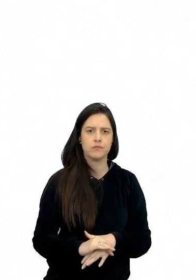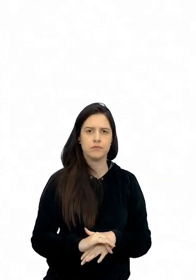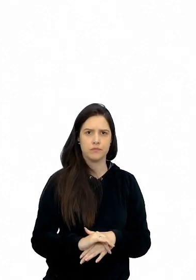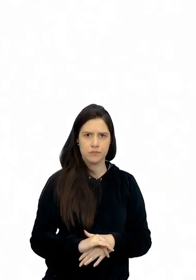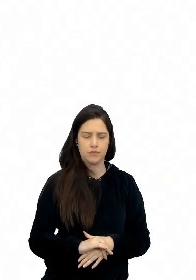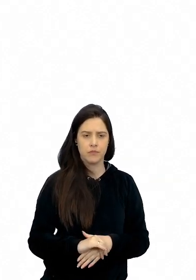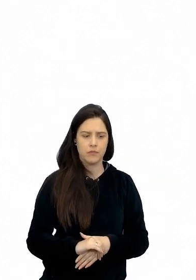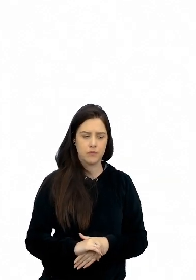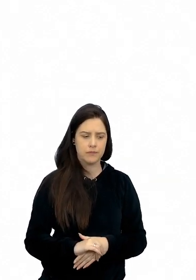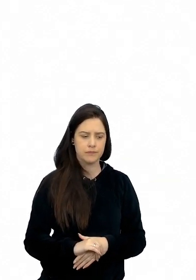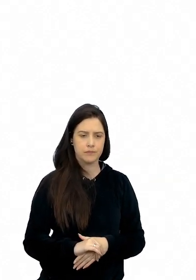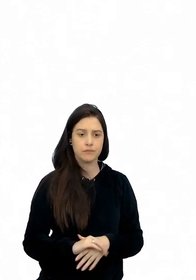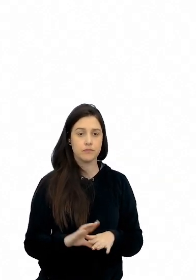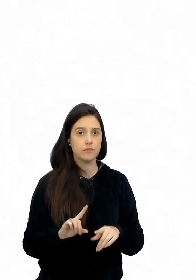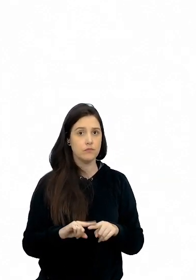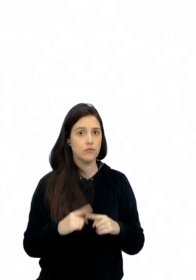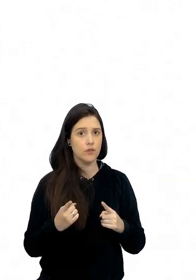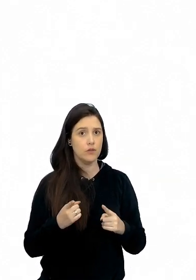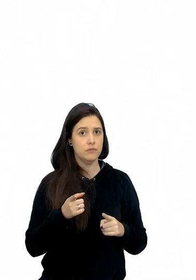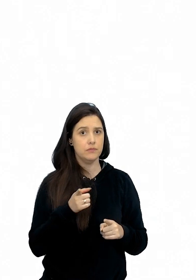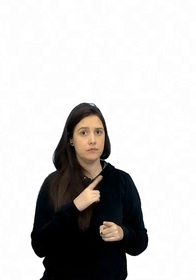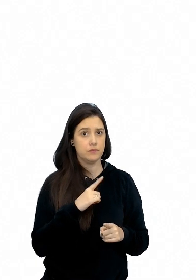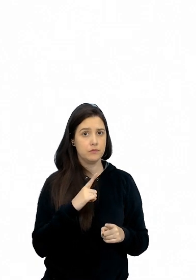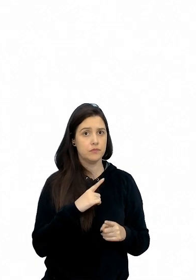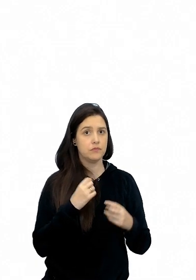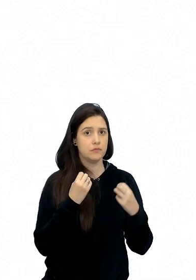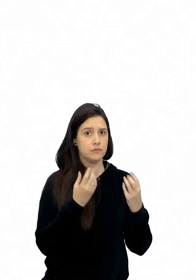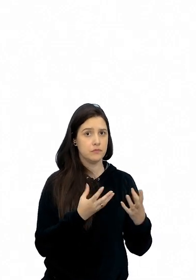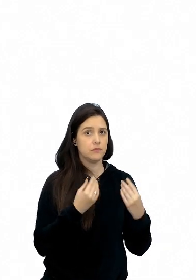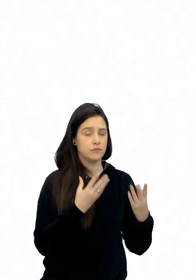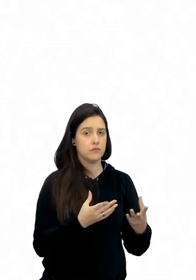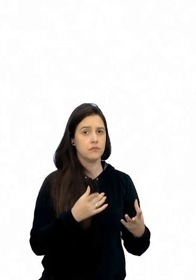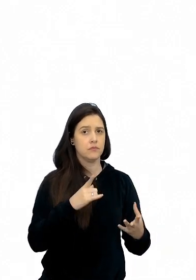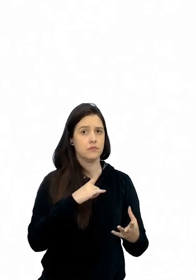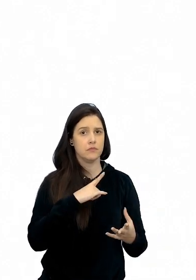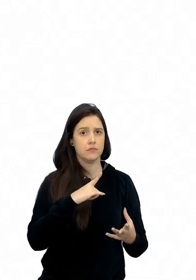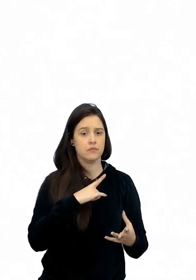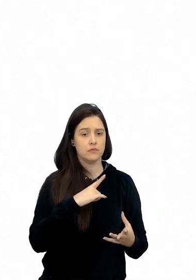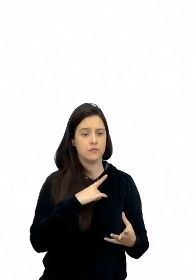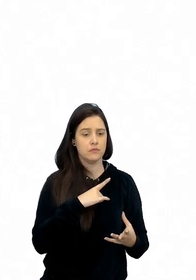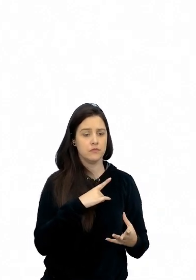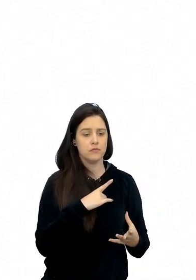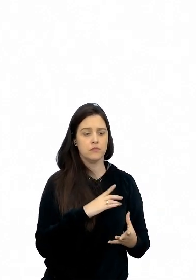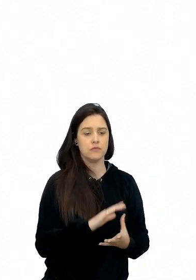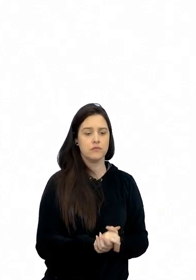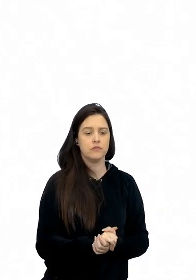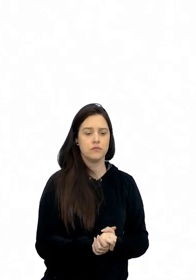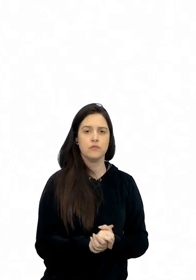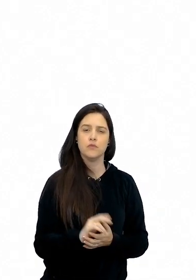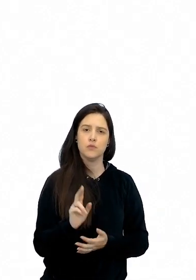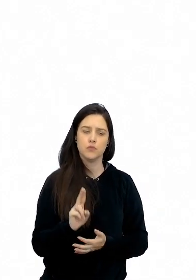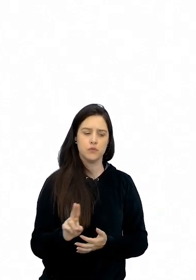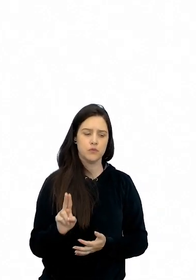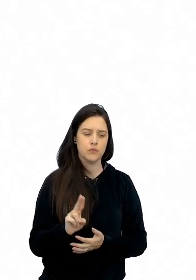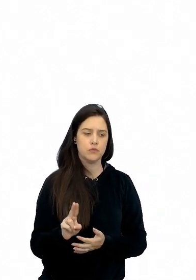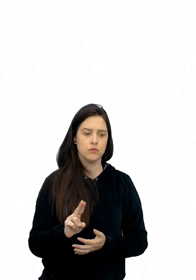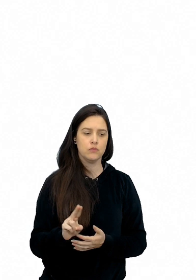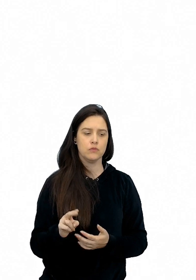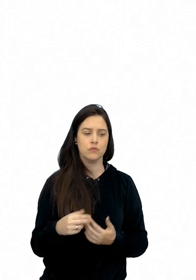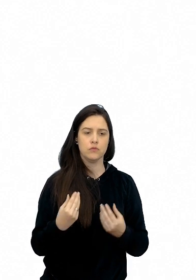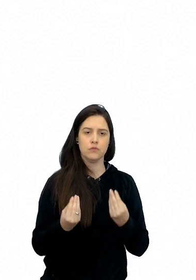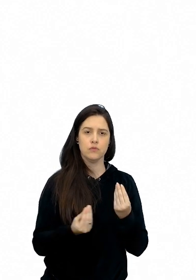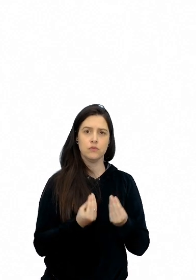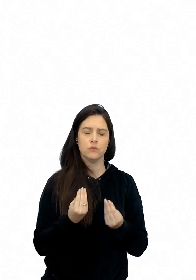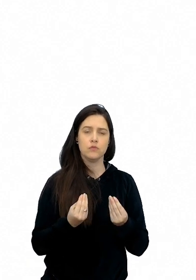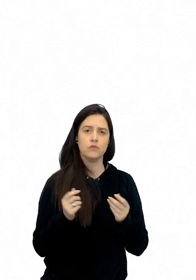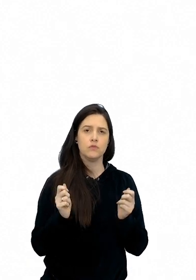ângulo. Mas eu vejo quantas informações que tem nisso, né? Eu tenho essas letras maiúsculas, né? Eu tenho